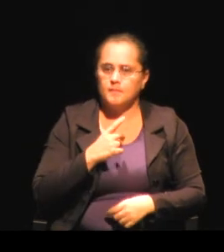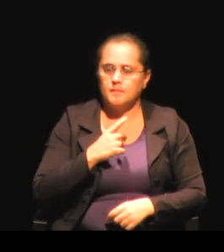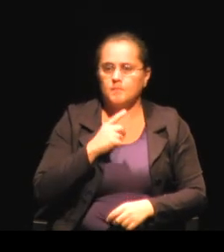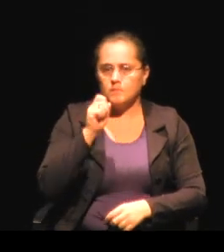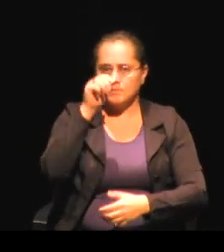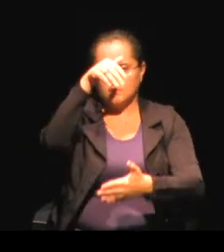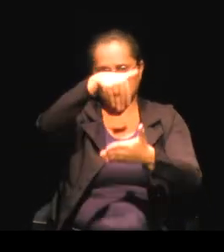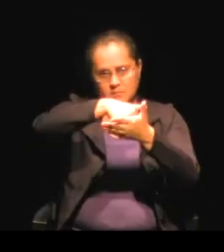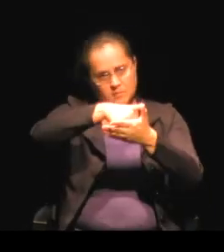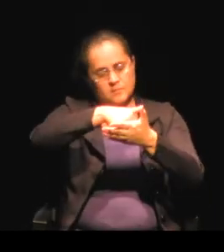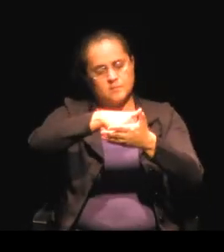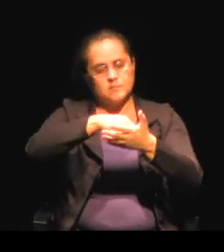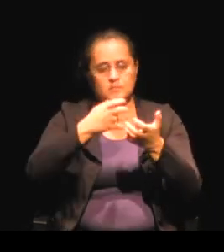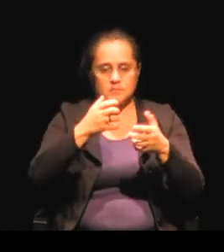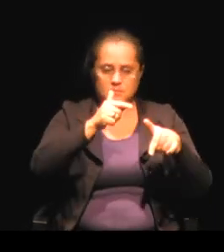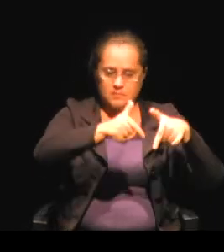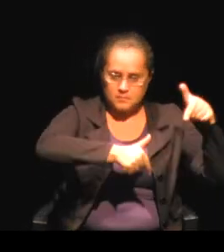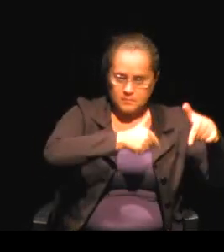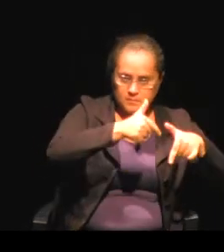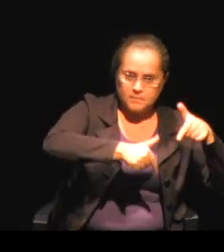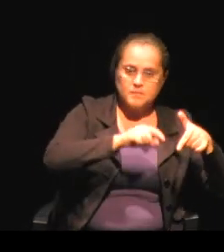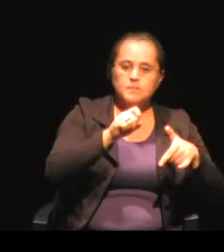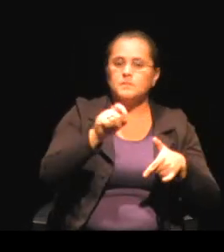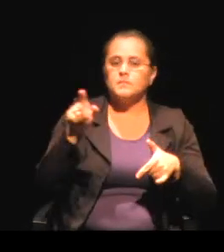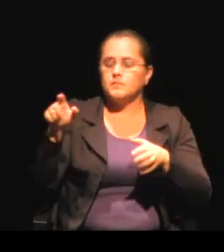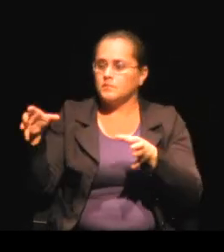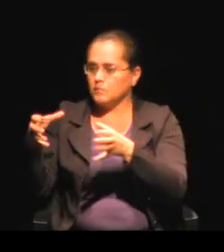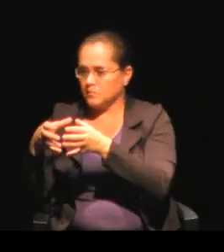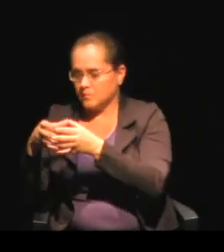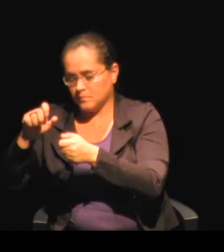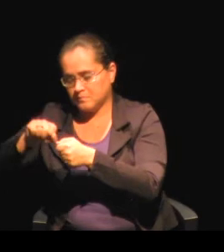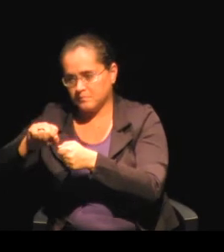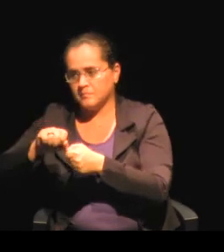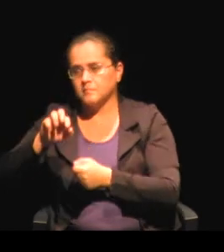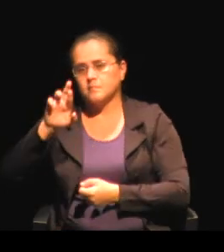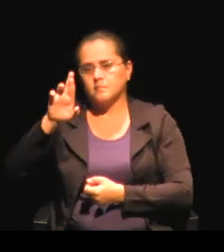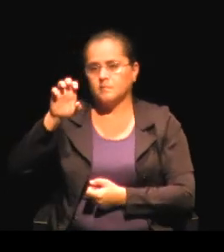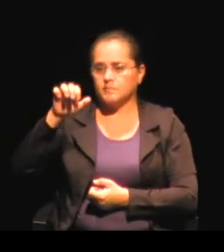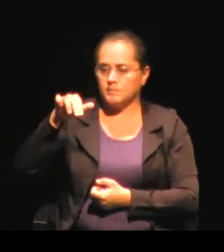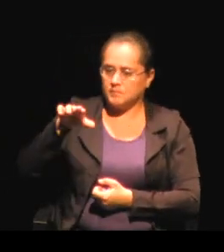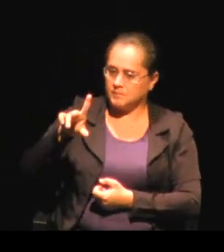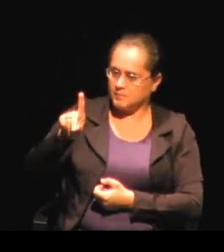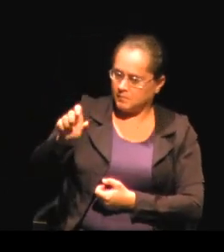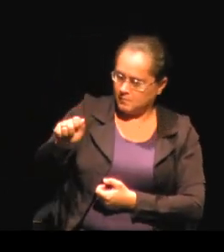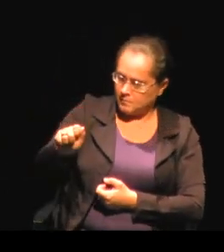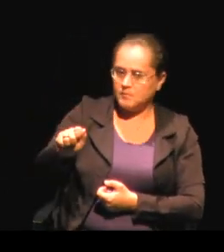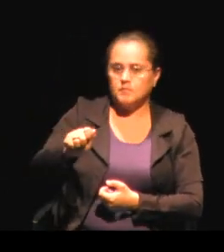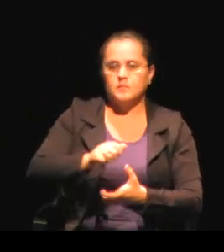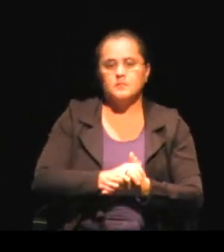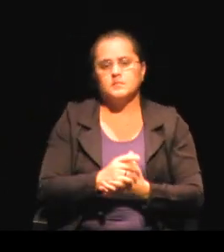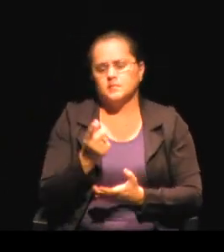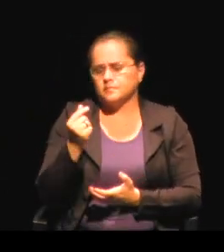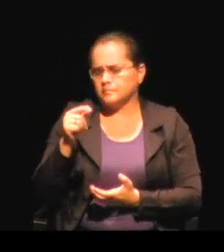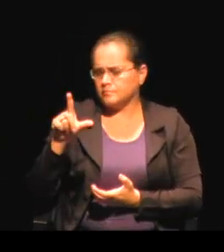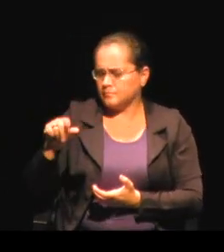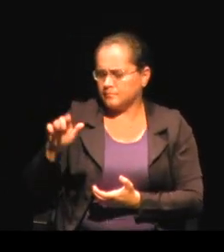tratamento acústico também. E a ideia é trabalhar com rendas, das mulheres rendeiras do Nordeste, que têm uma riqueza de tramas incríveis, é uma